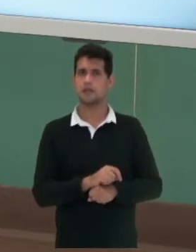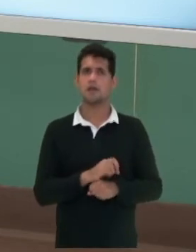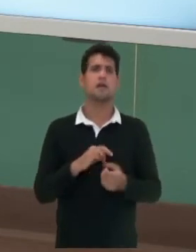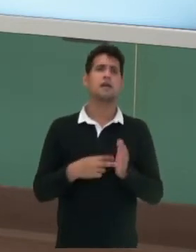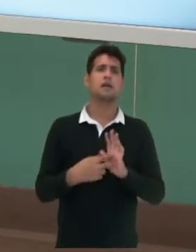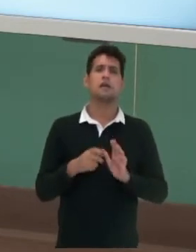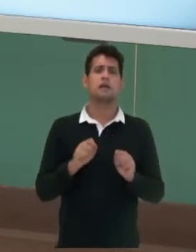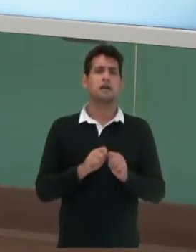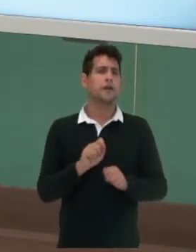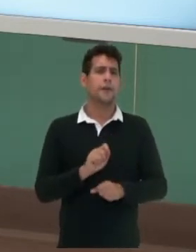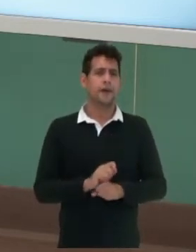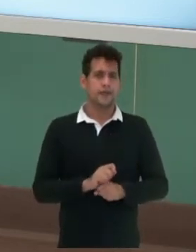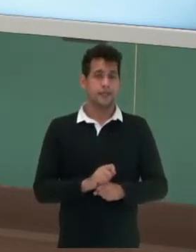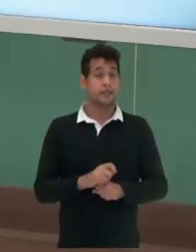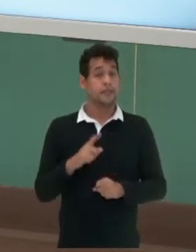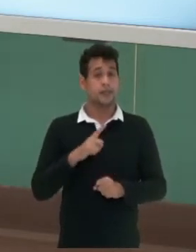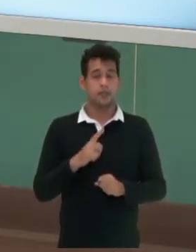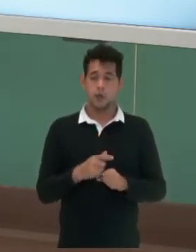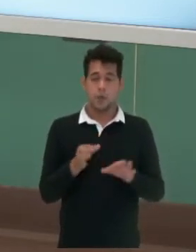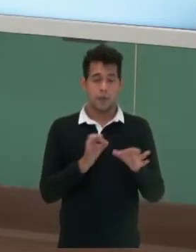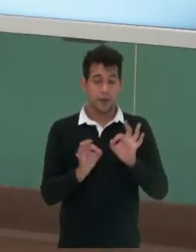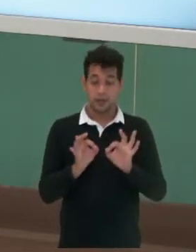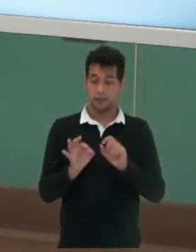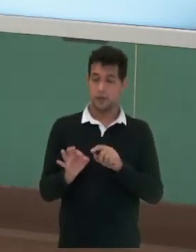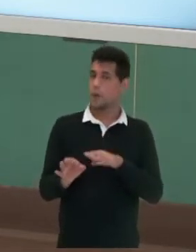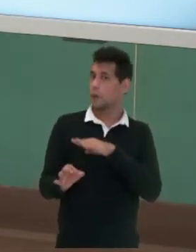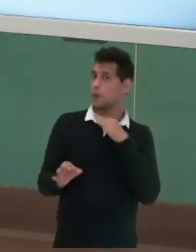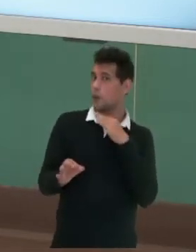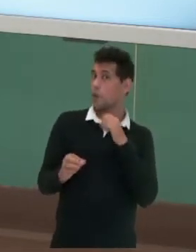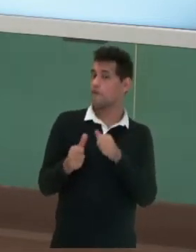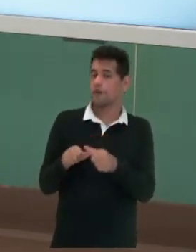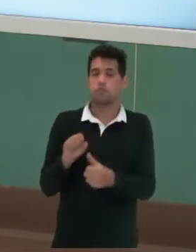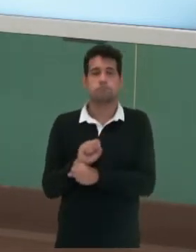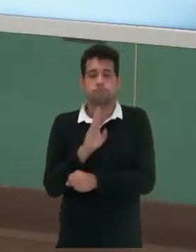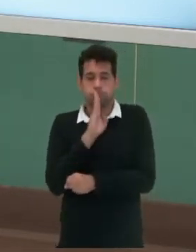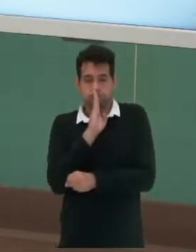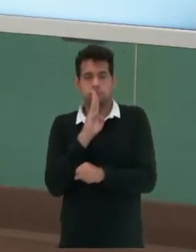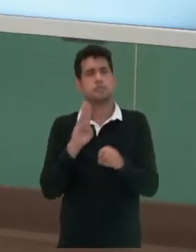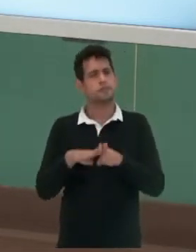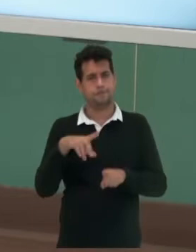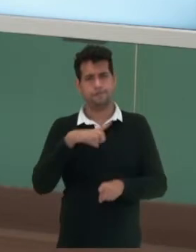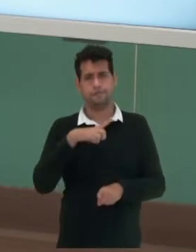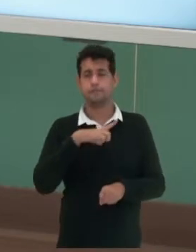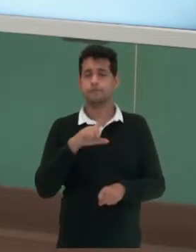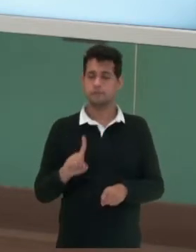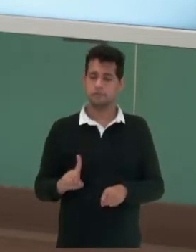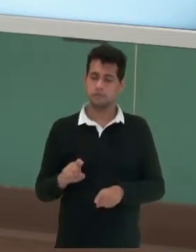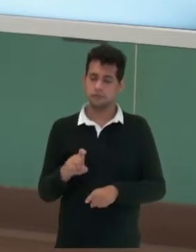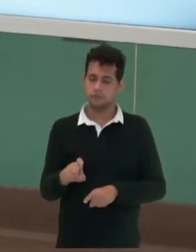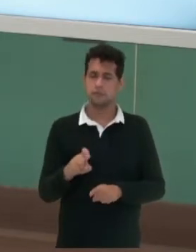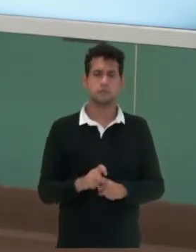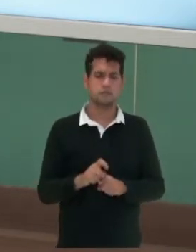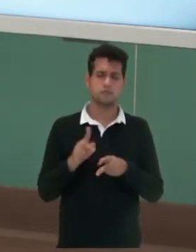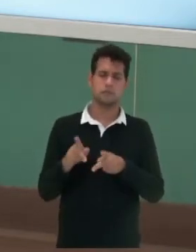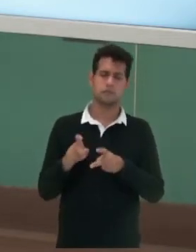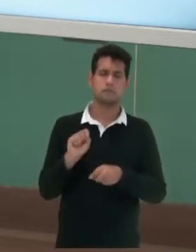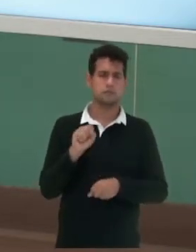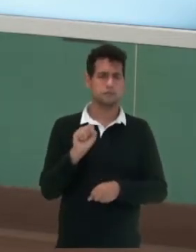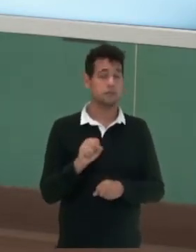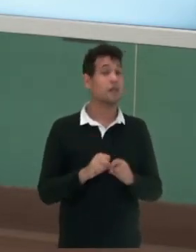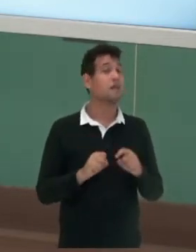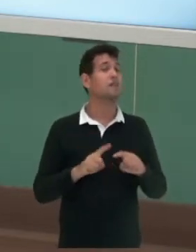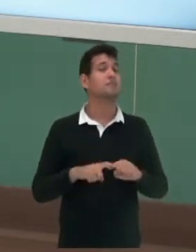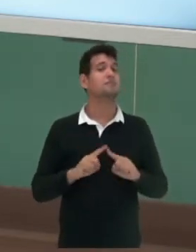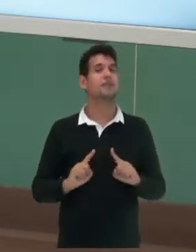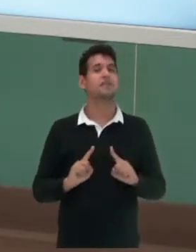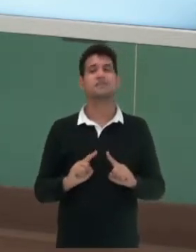vai, tipo, se for uma bactéria, morre ou fica inativo. Então, existe o vírus, ele é reconhecido, mas